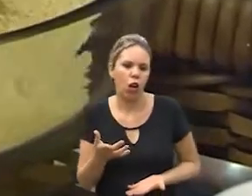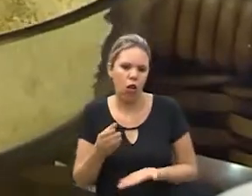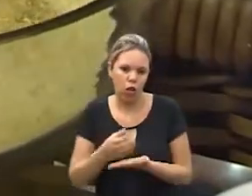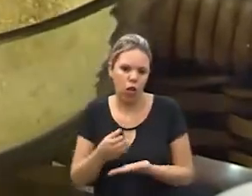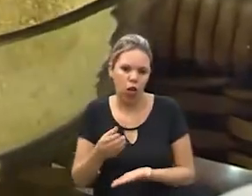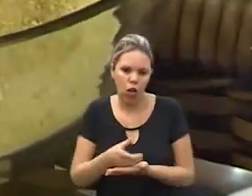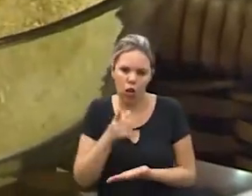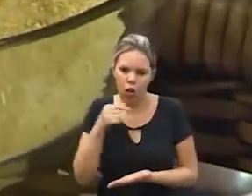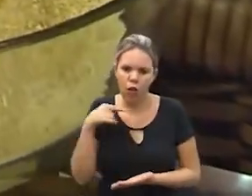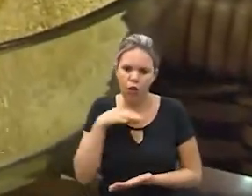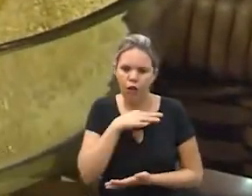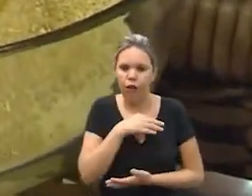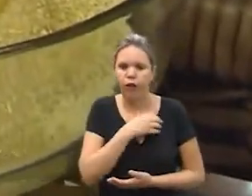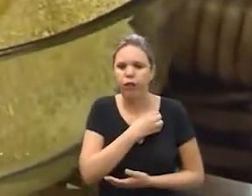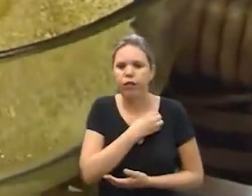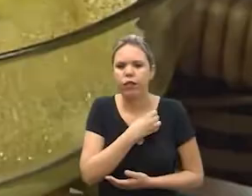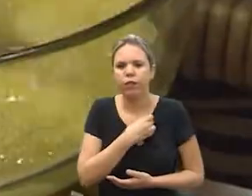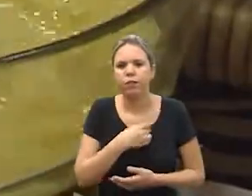água fervendo.